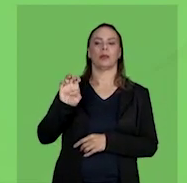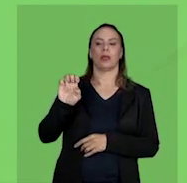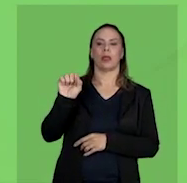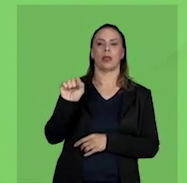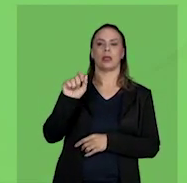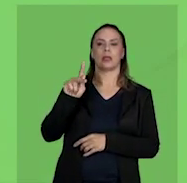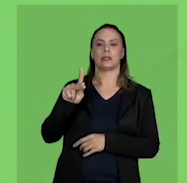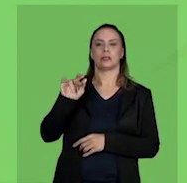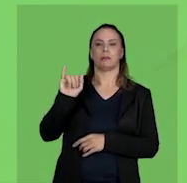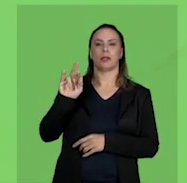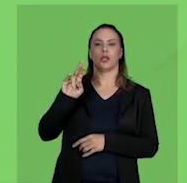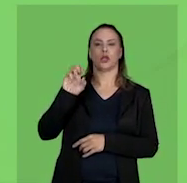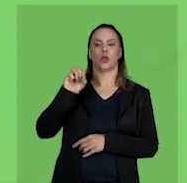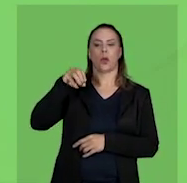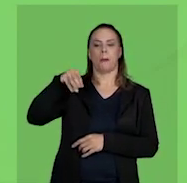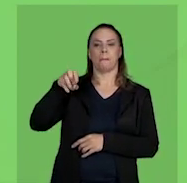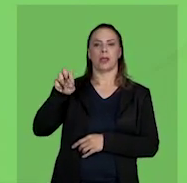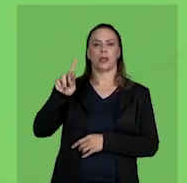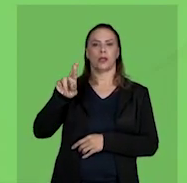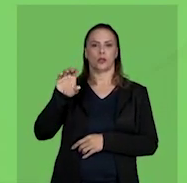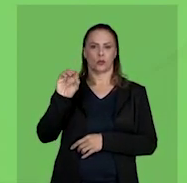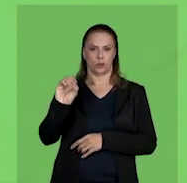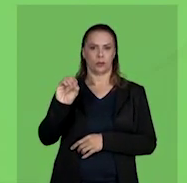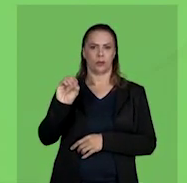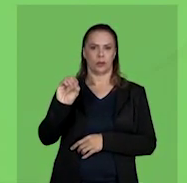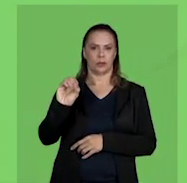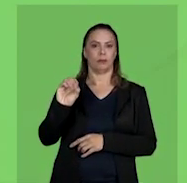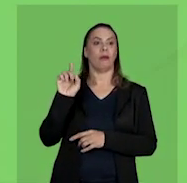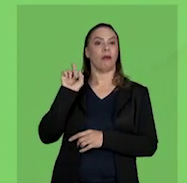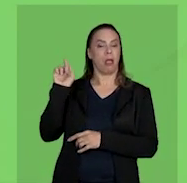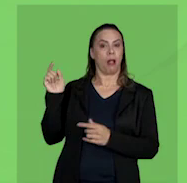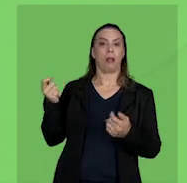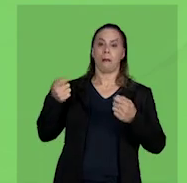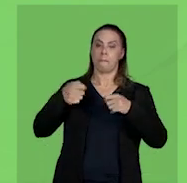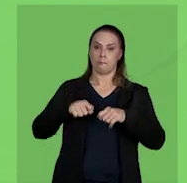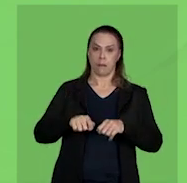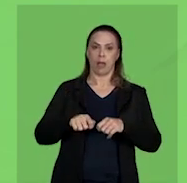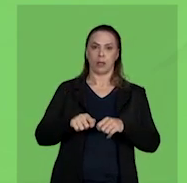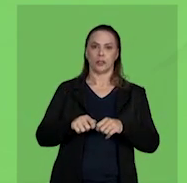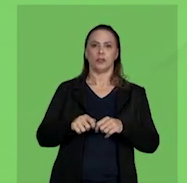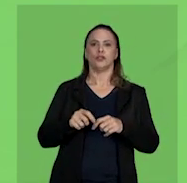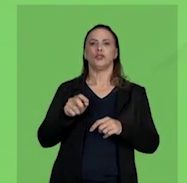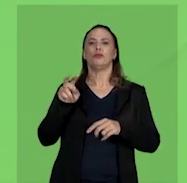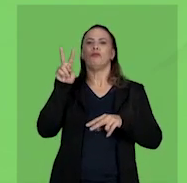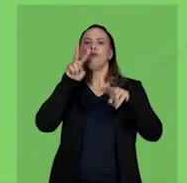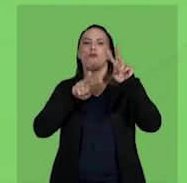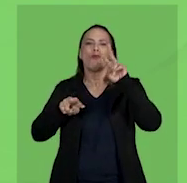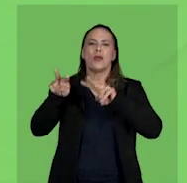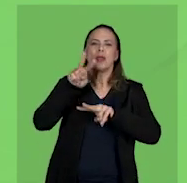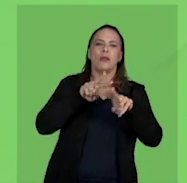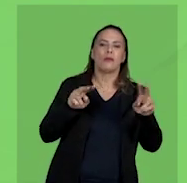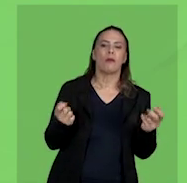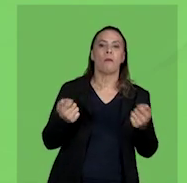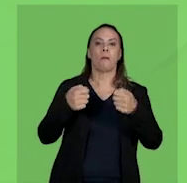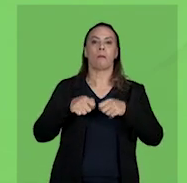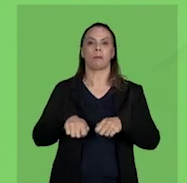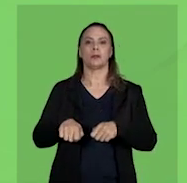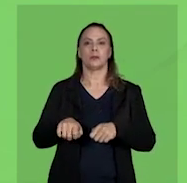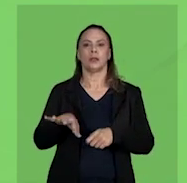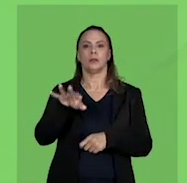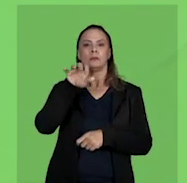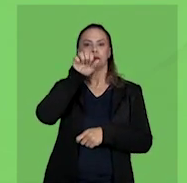que nele a gente consegue medir a capacidade pulmonar. Existem alguns equipamentos que a gente consegue comprar